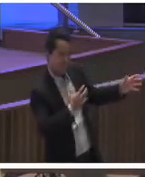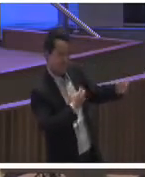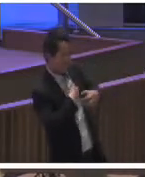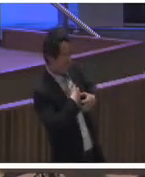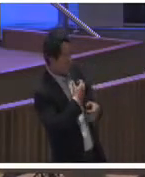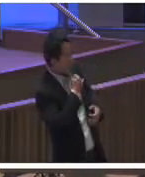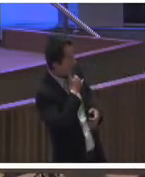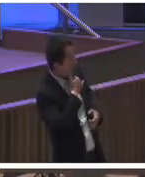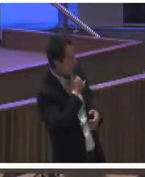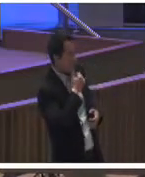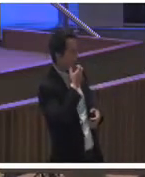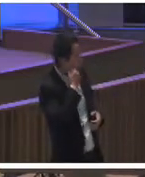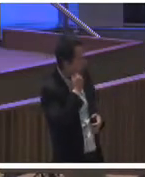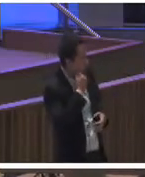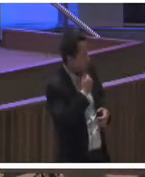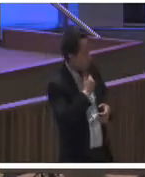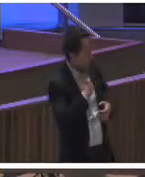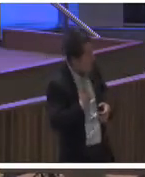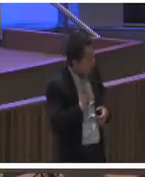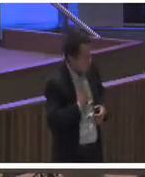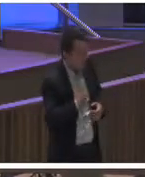cativo à presença de Deus.